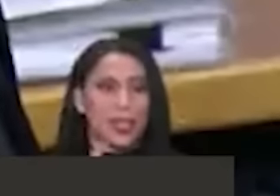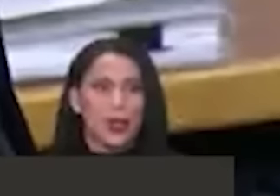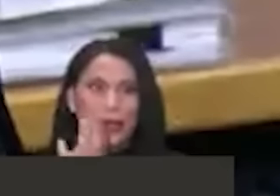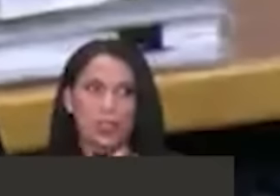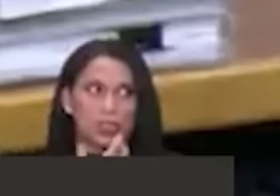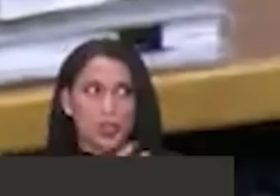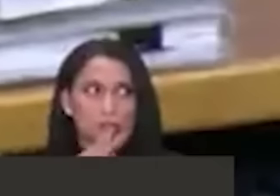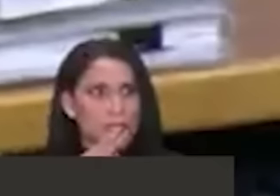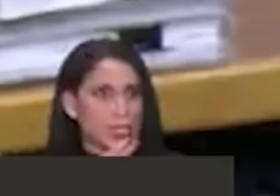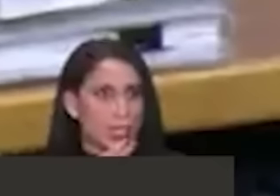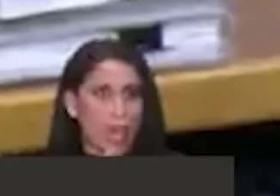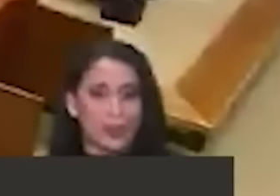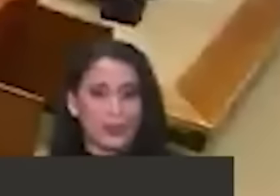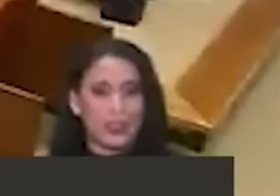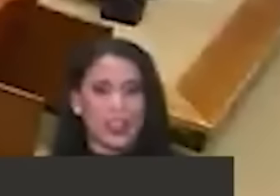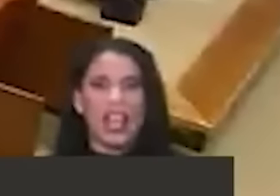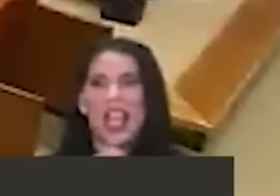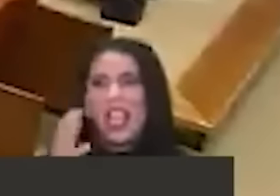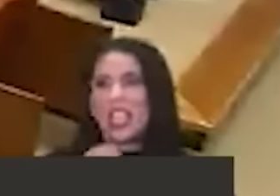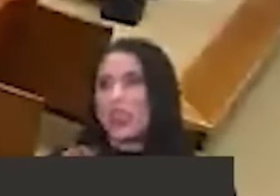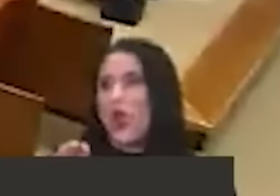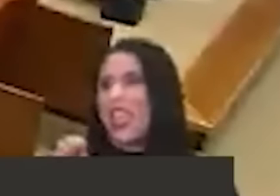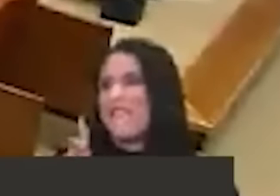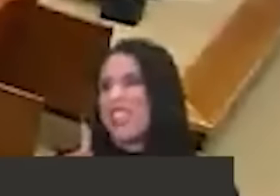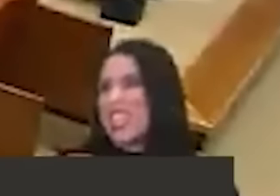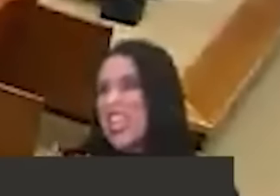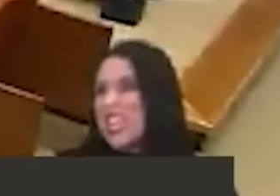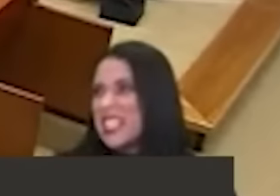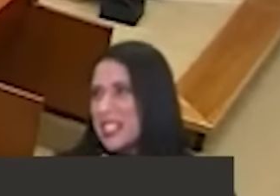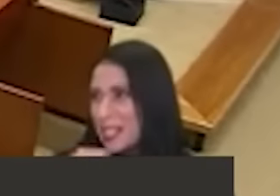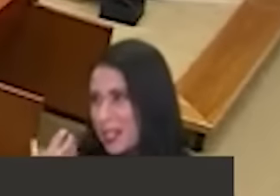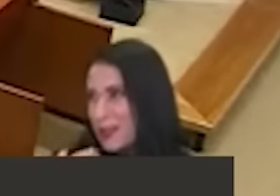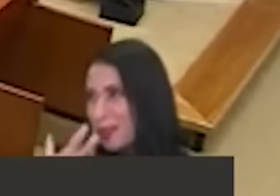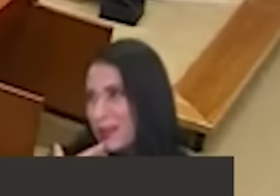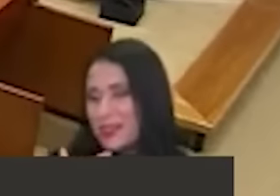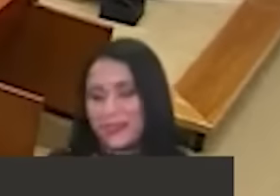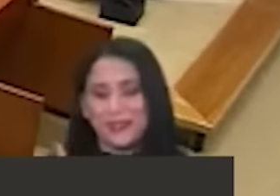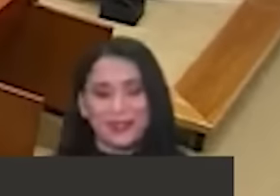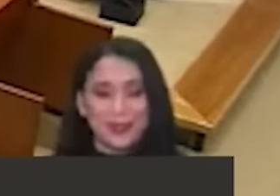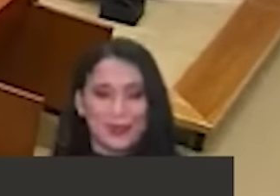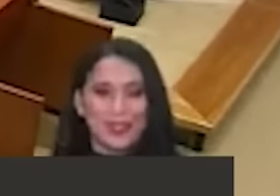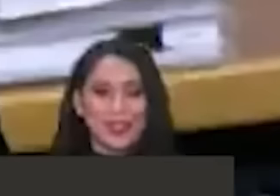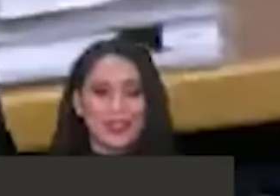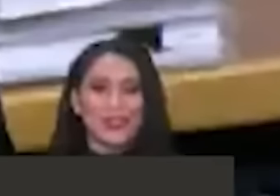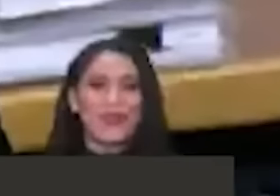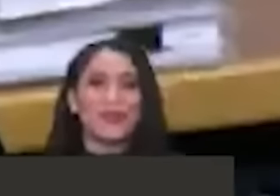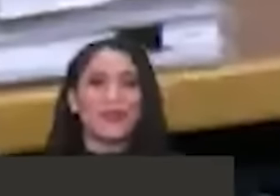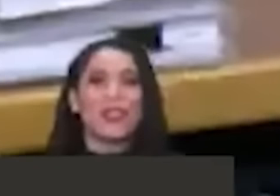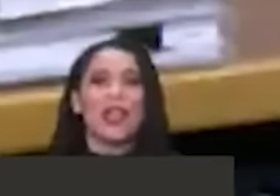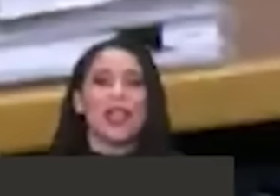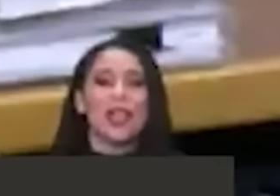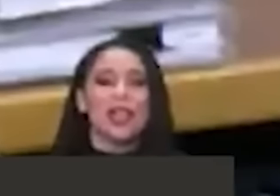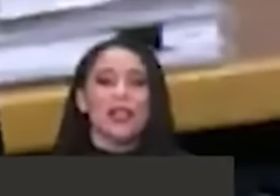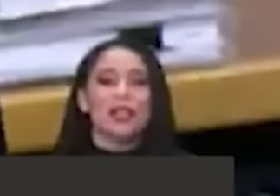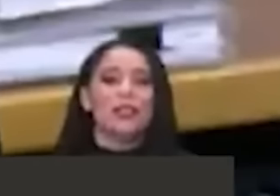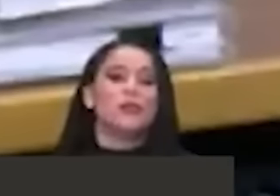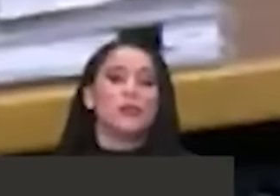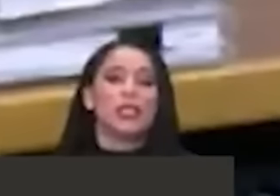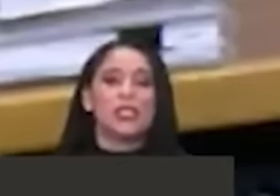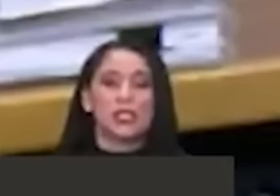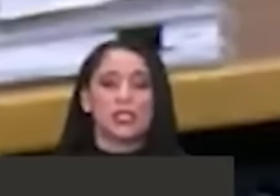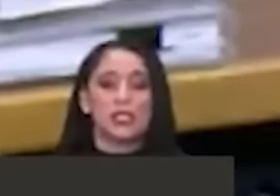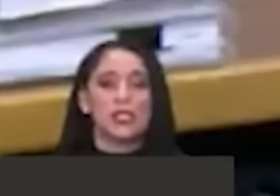cigarra cantou evidências Presidente ontem Presidente o eu sou queria relembrar